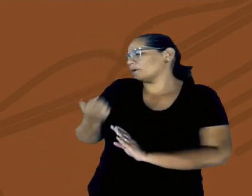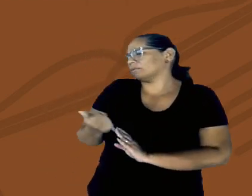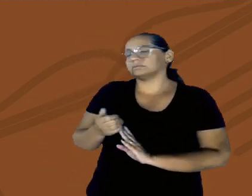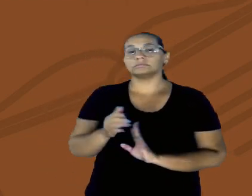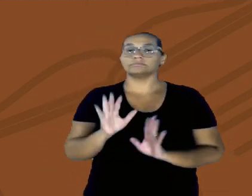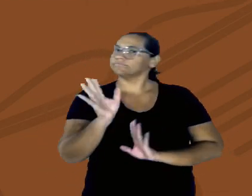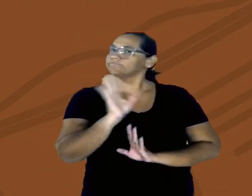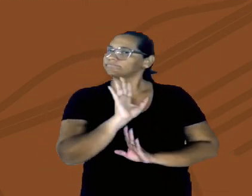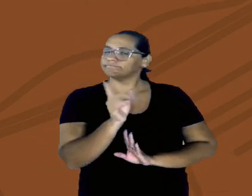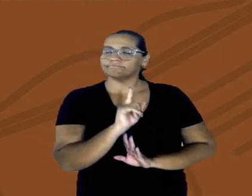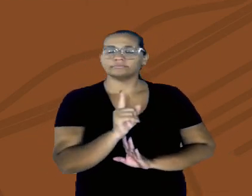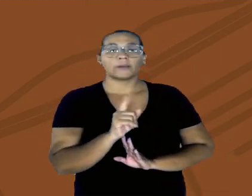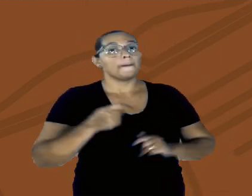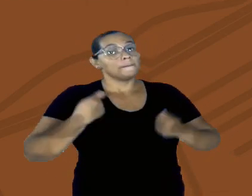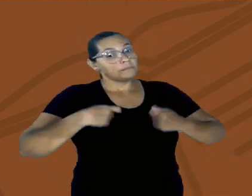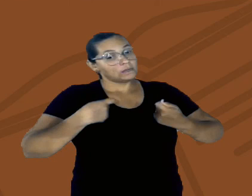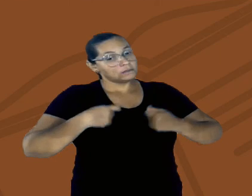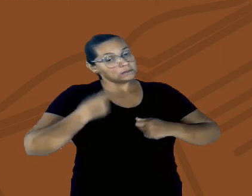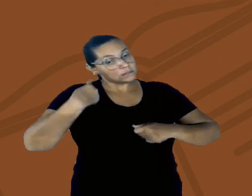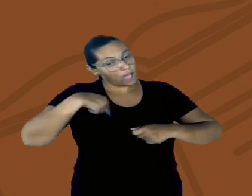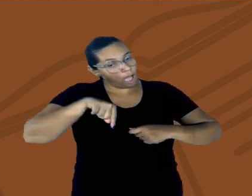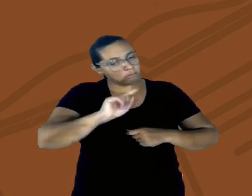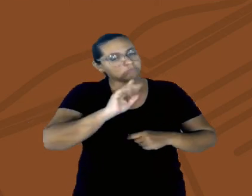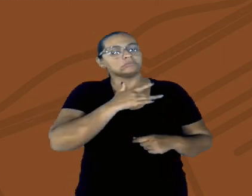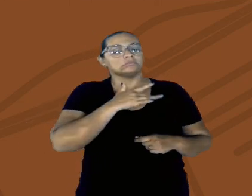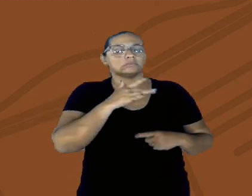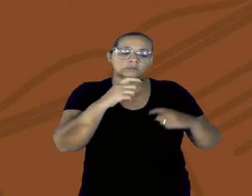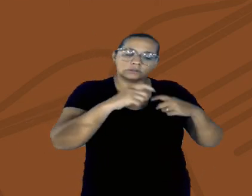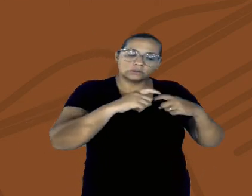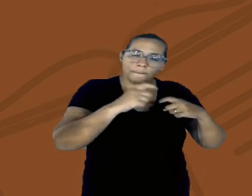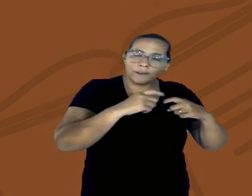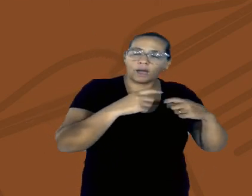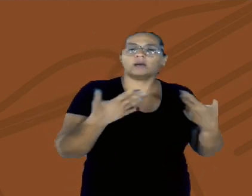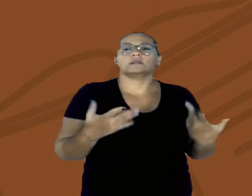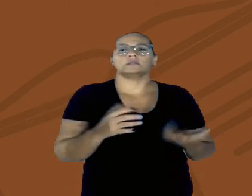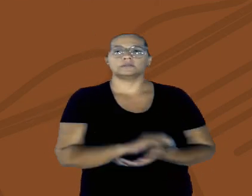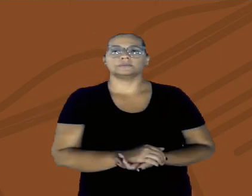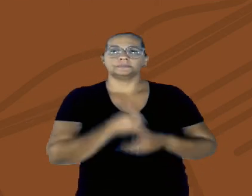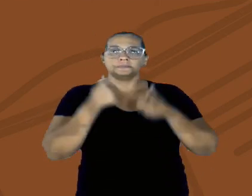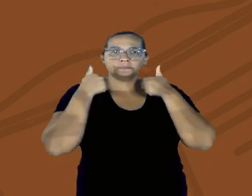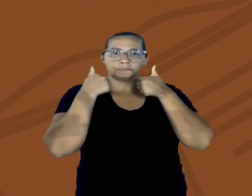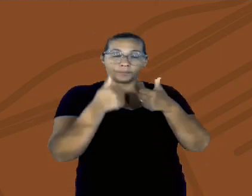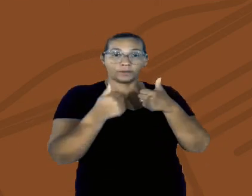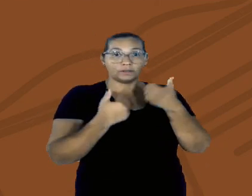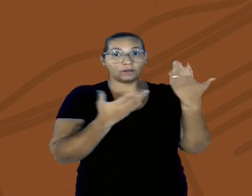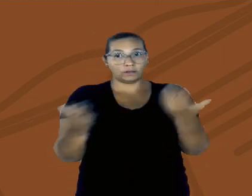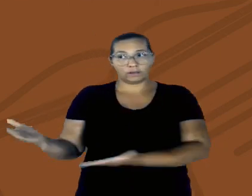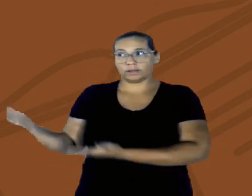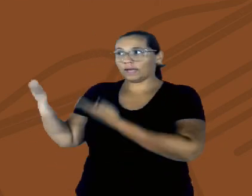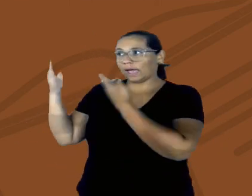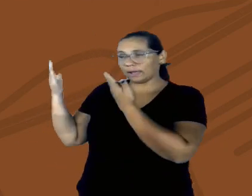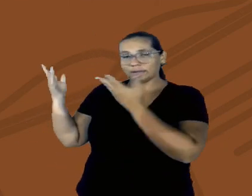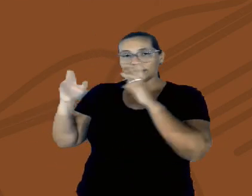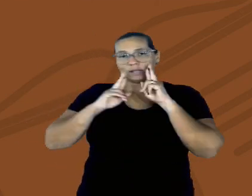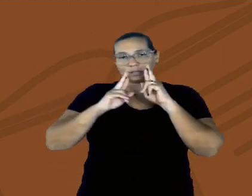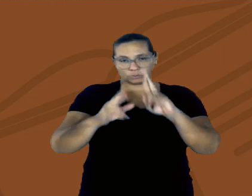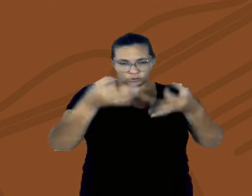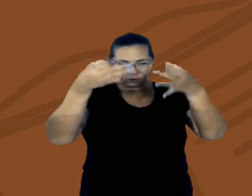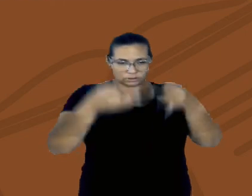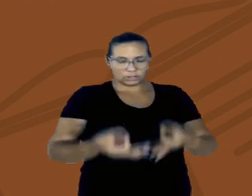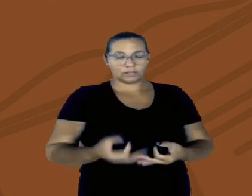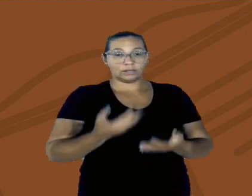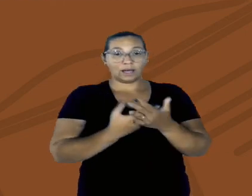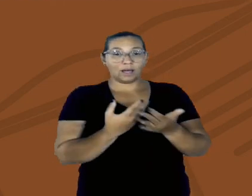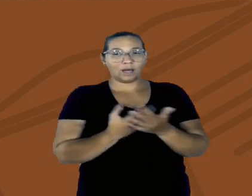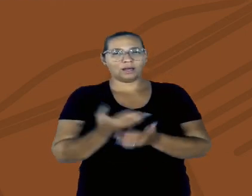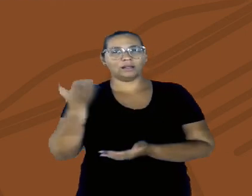bem, professor. Então, essa foi a resolução do desafio da aula de número 27. Então, resposta da